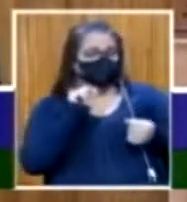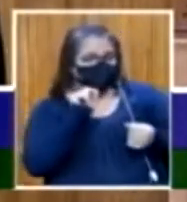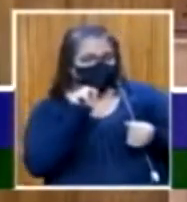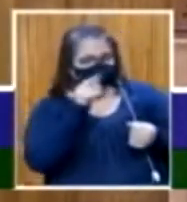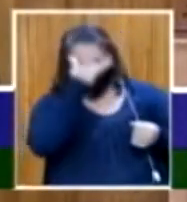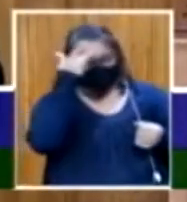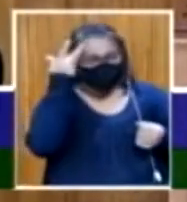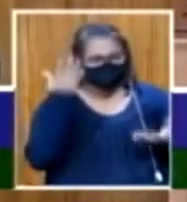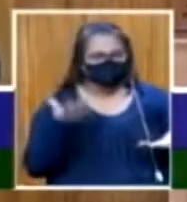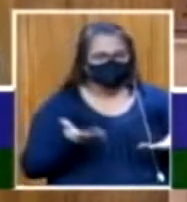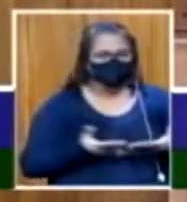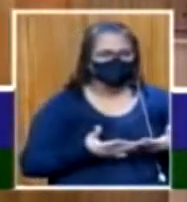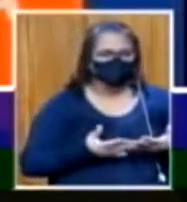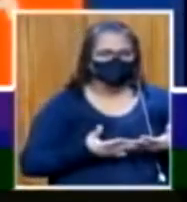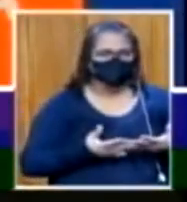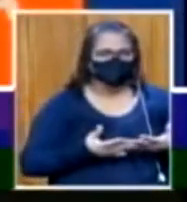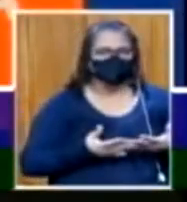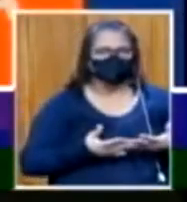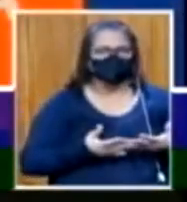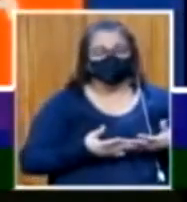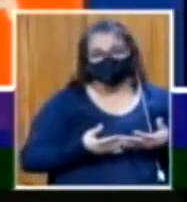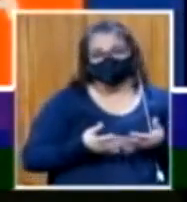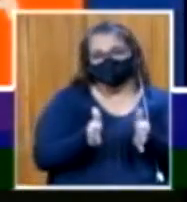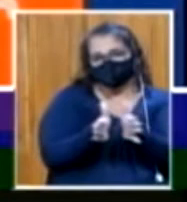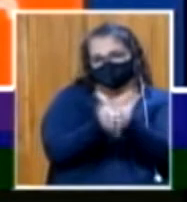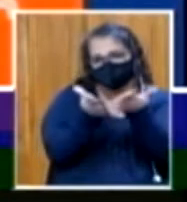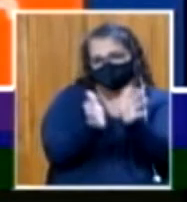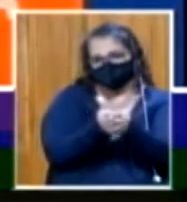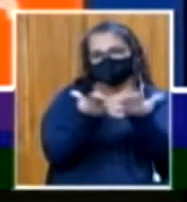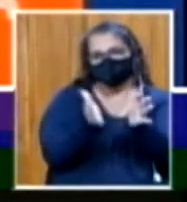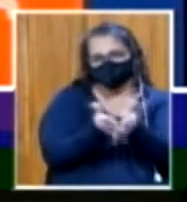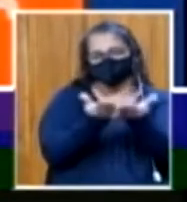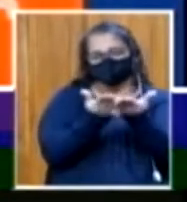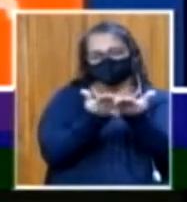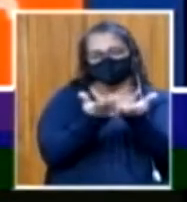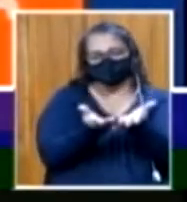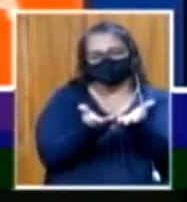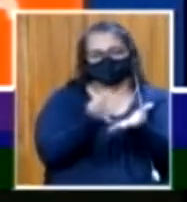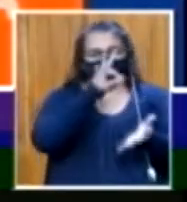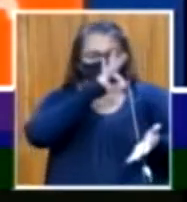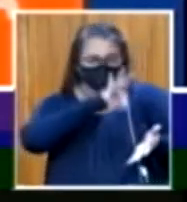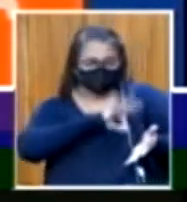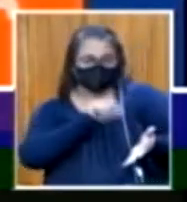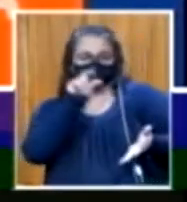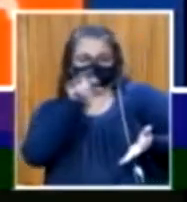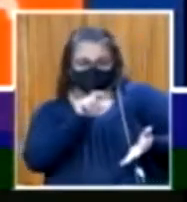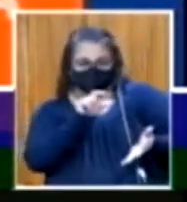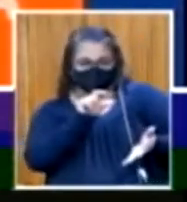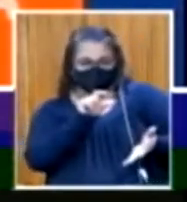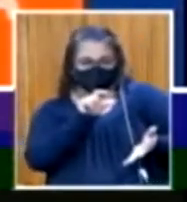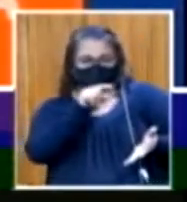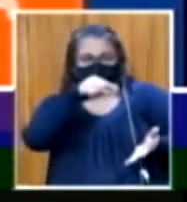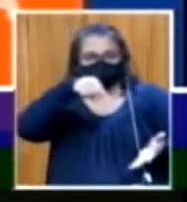daquela pessoa menos afortunada, e fazendo um comparativo aqui, para você,